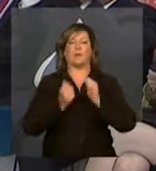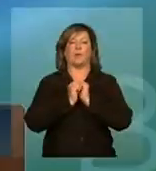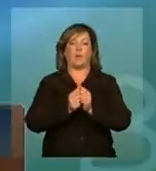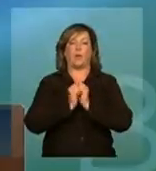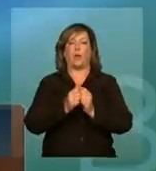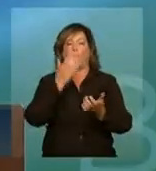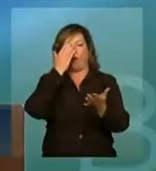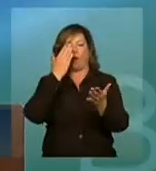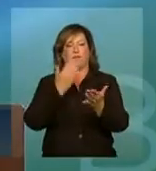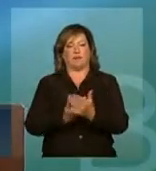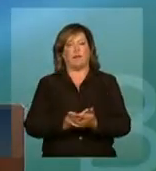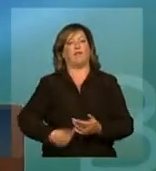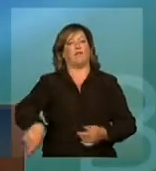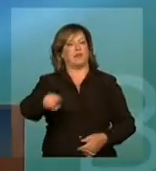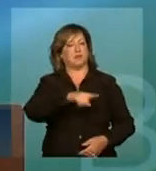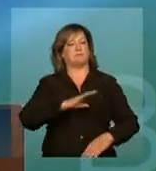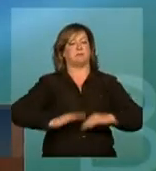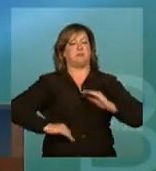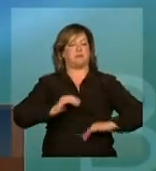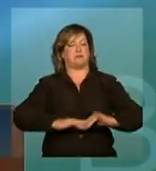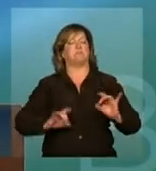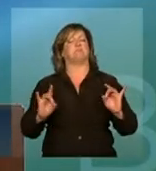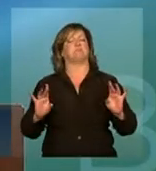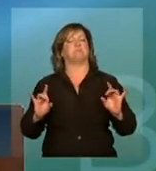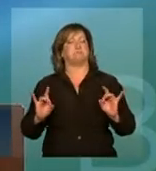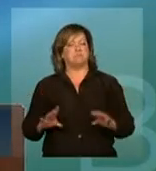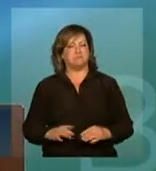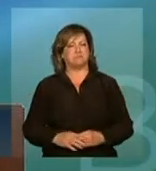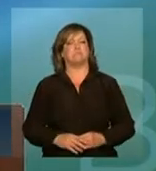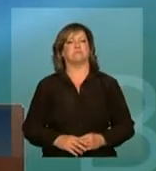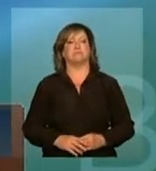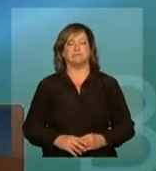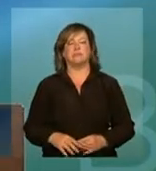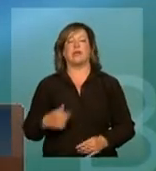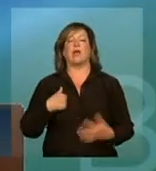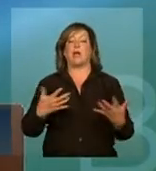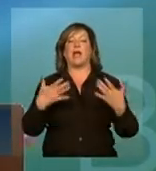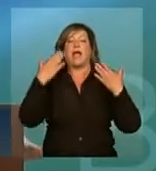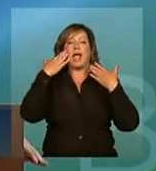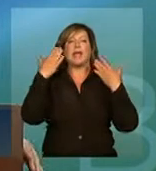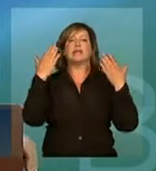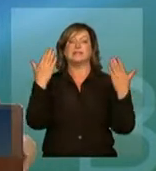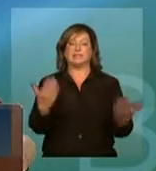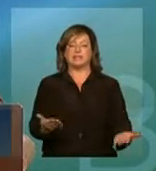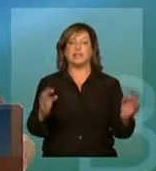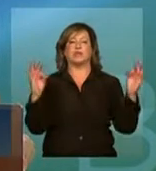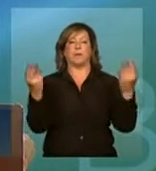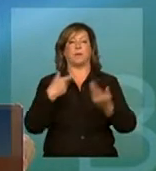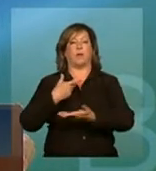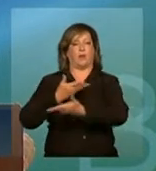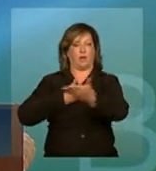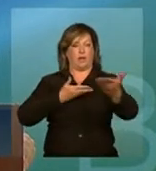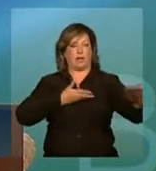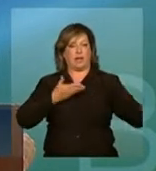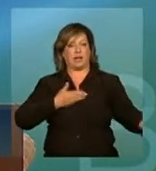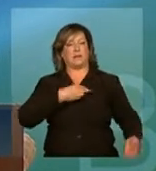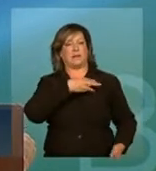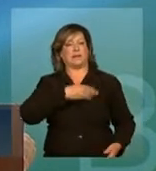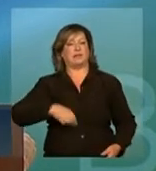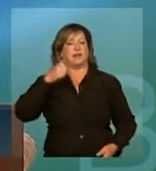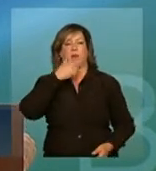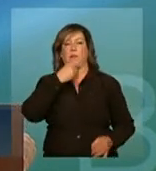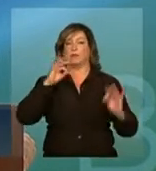companheirismo e confiança. Vocês são profissionais de grande qualidade. Quero agradecer a todos os meus colegas ministros e ministras